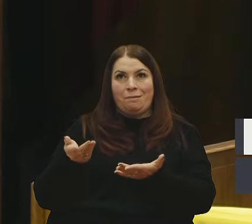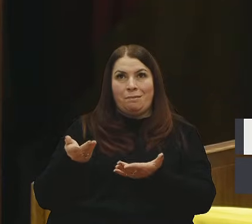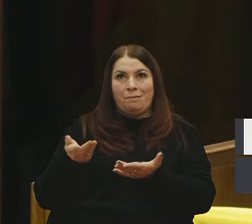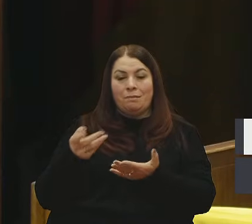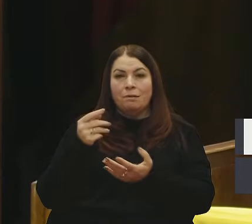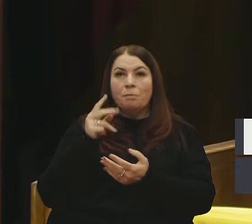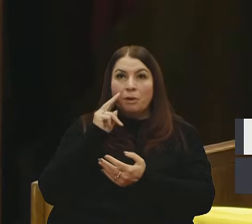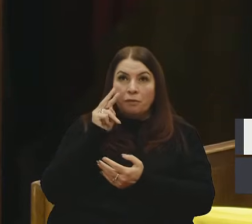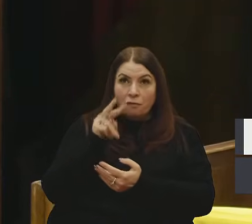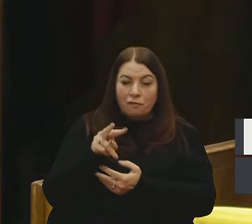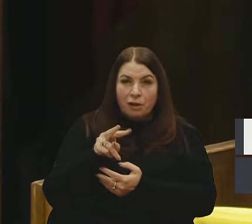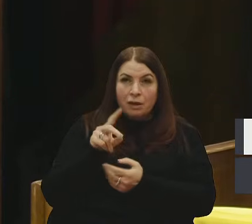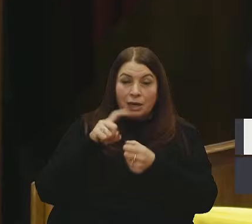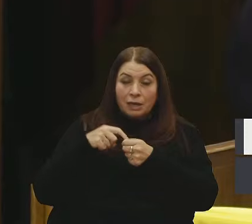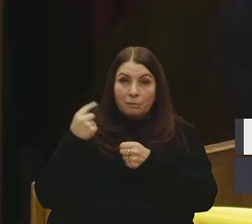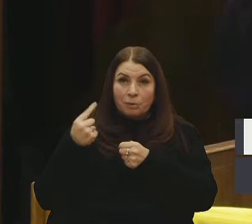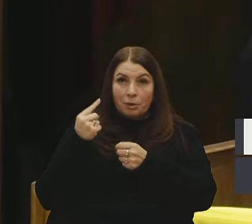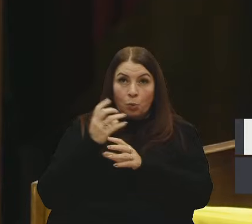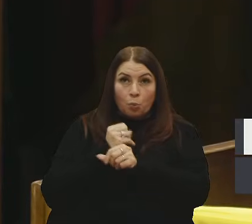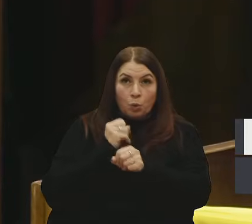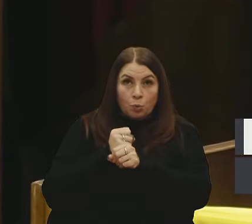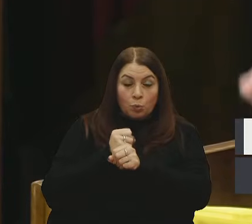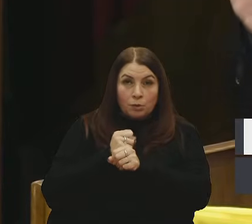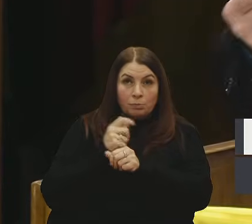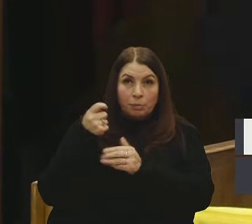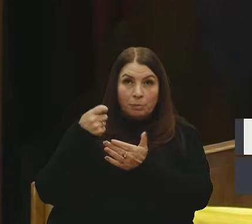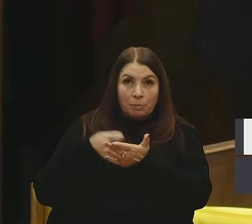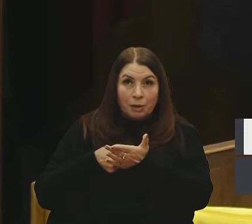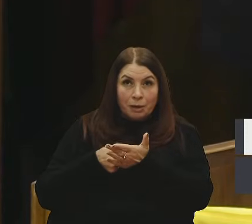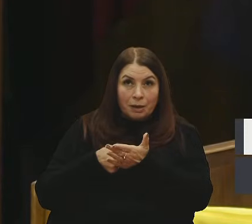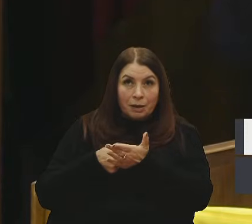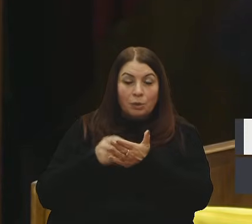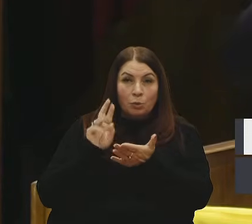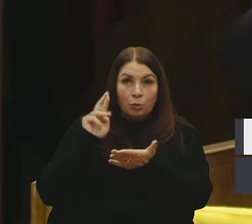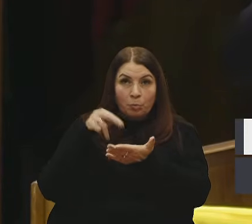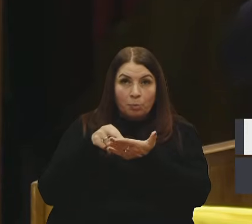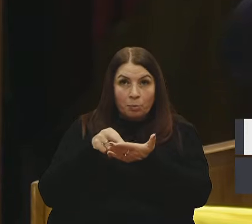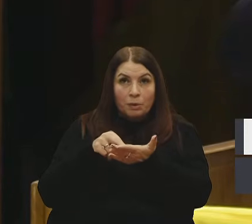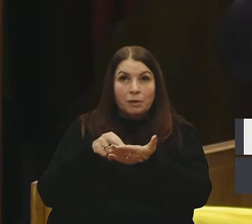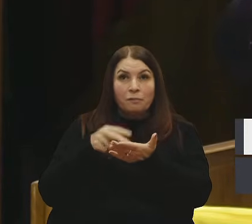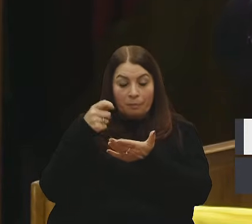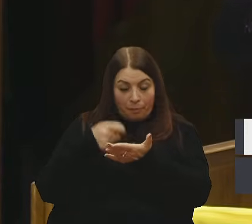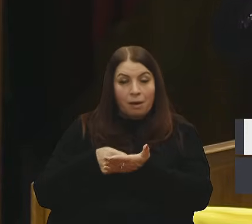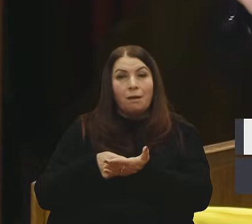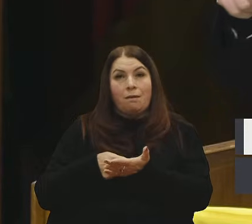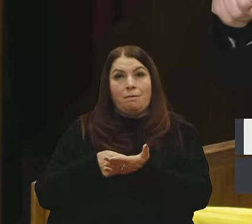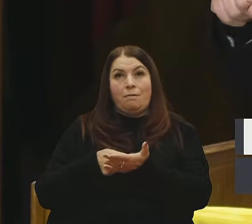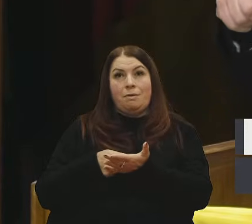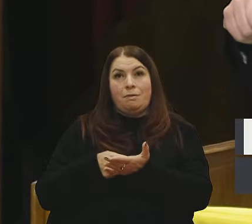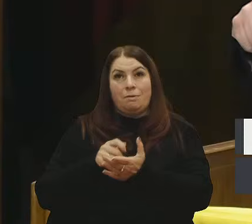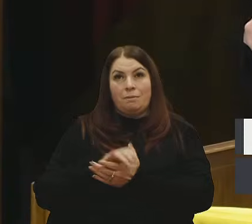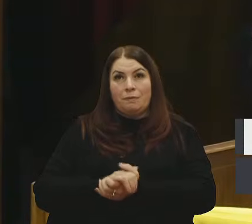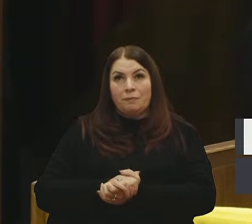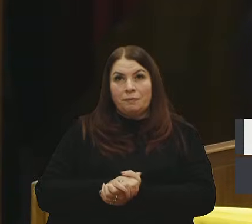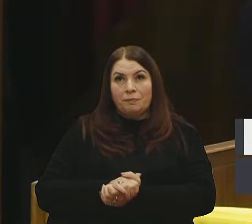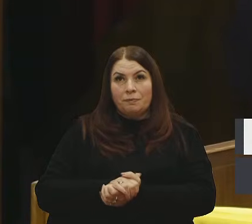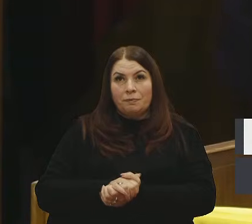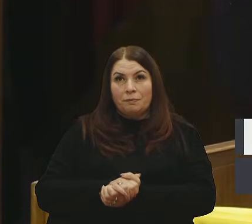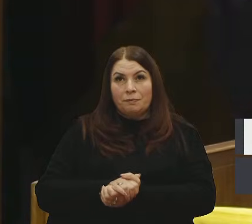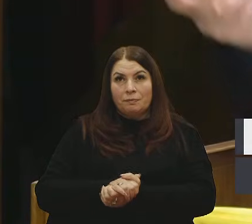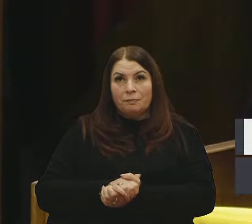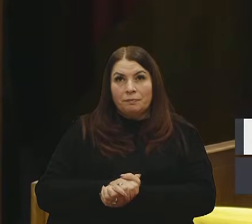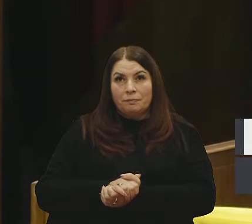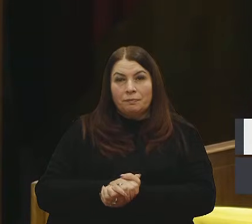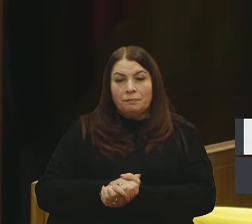que o verificador independente calcule o desembolso do efetivo, que é o que realmente vai sair para pagar